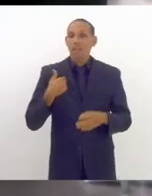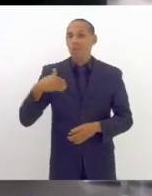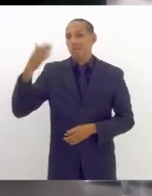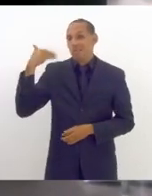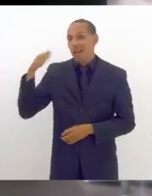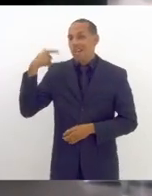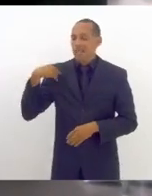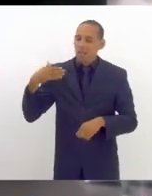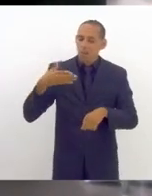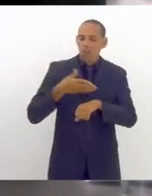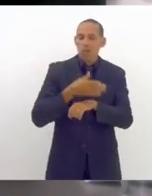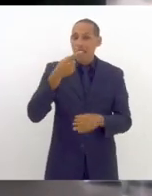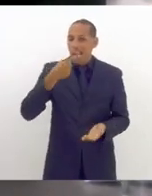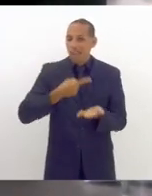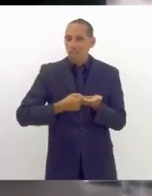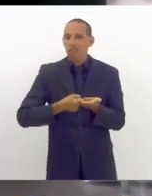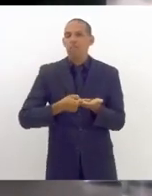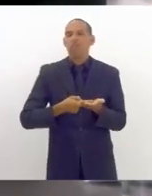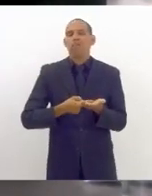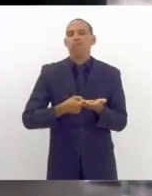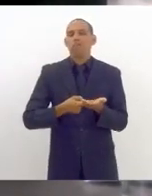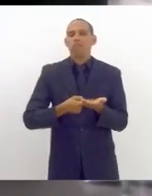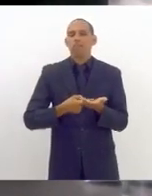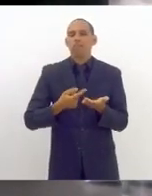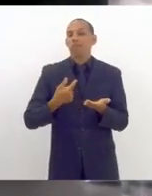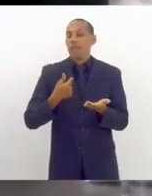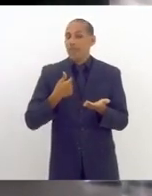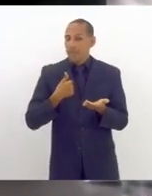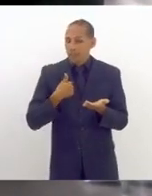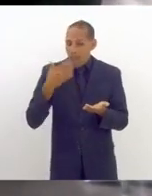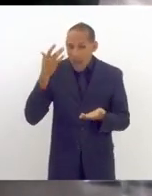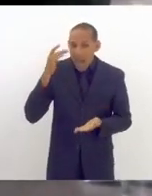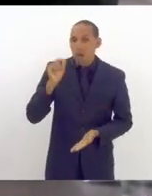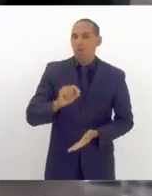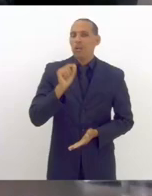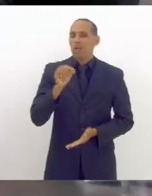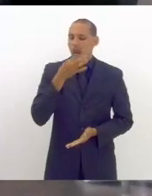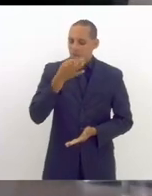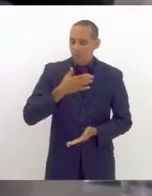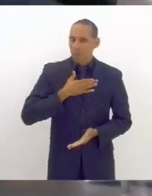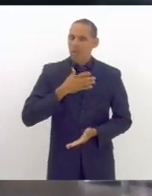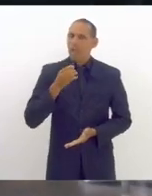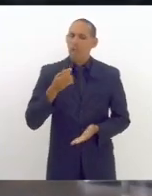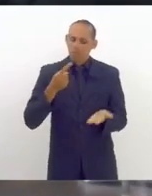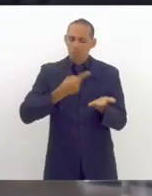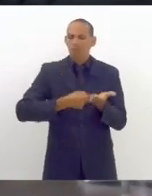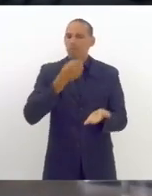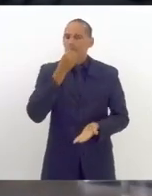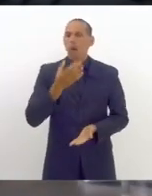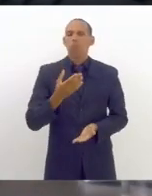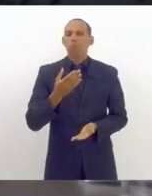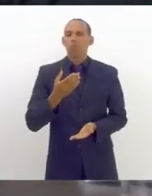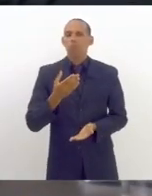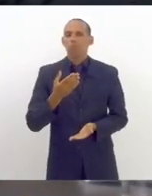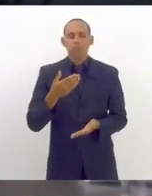participar de um acordo e achei e acho que foi bom mesmo